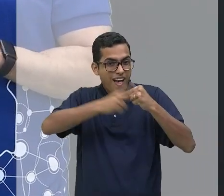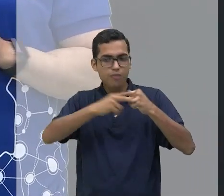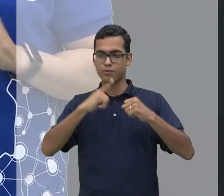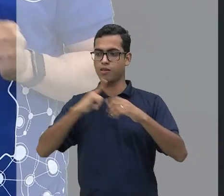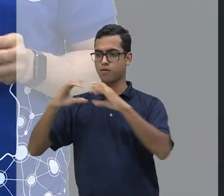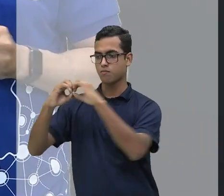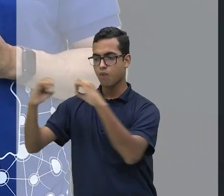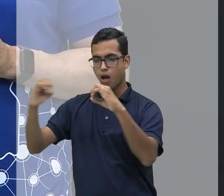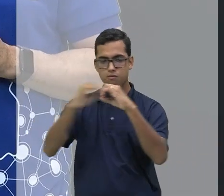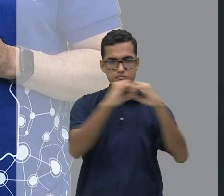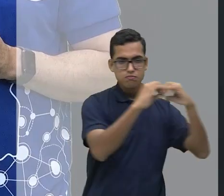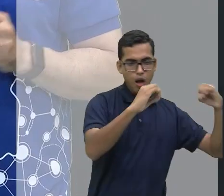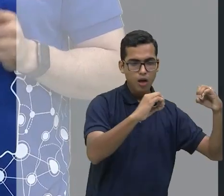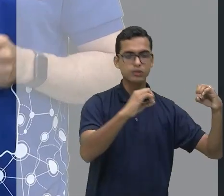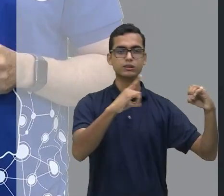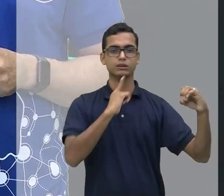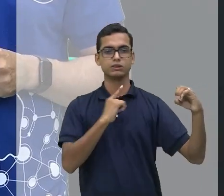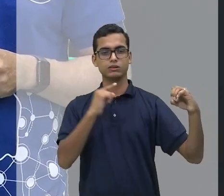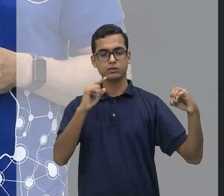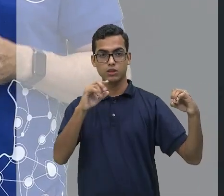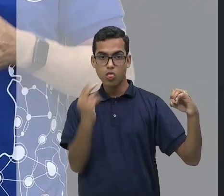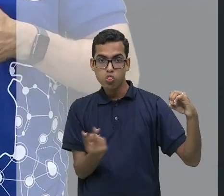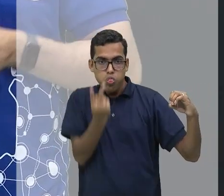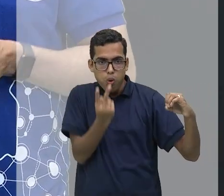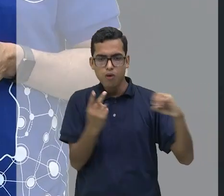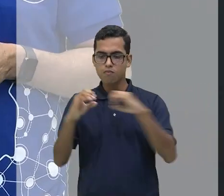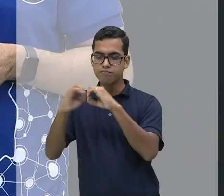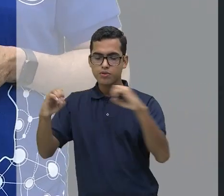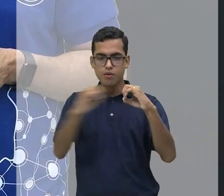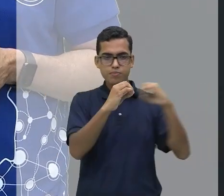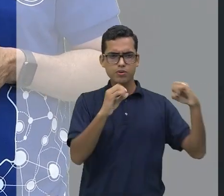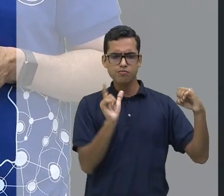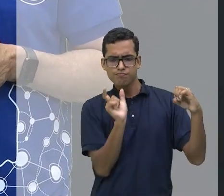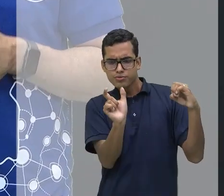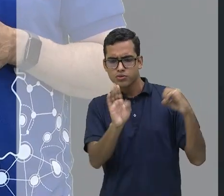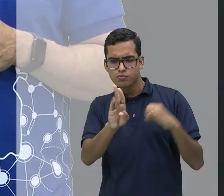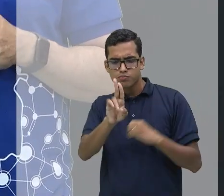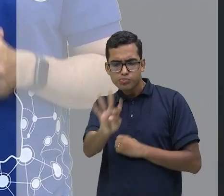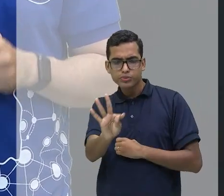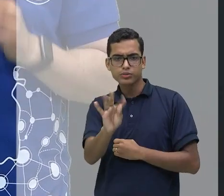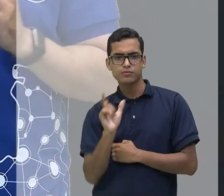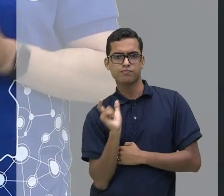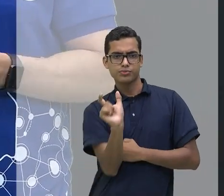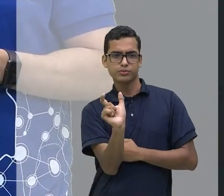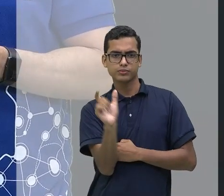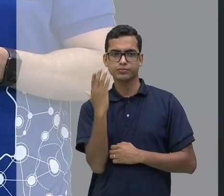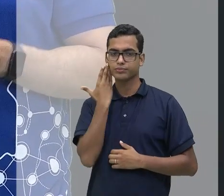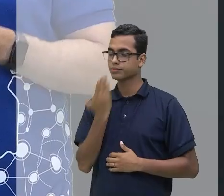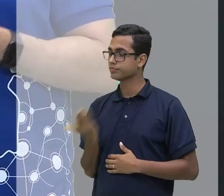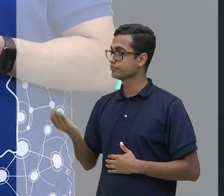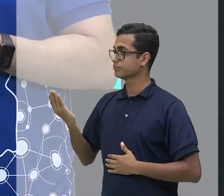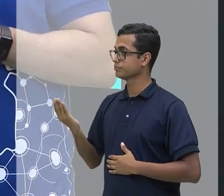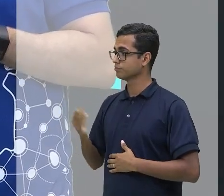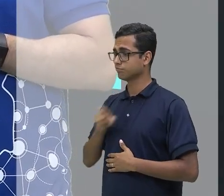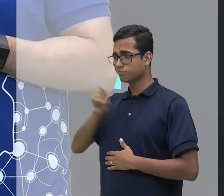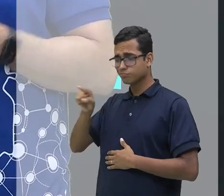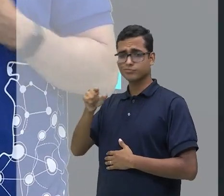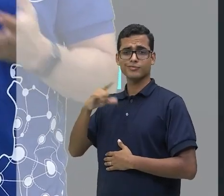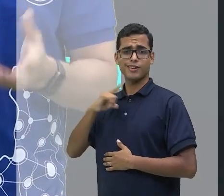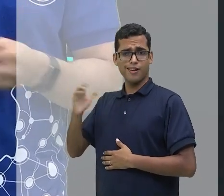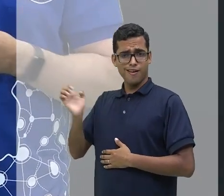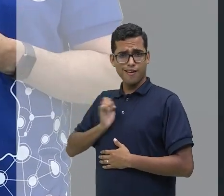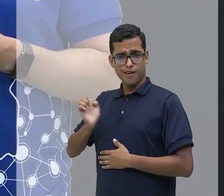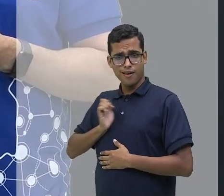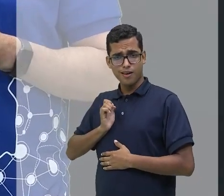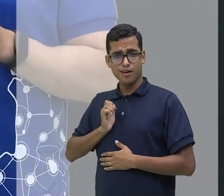unhappy, ele é infeliz. Coloquei a conjunção, olha só. Ele é rico, but unhappy.